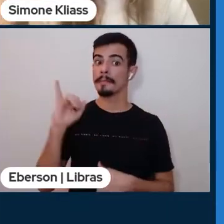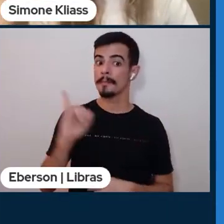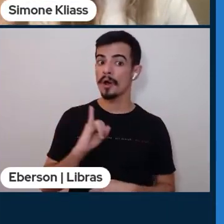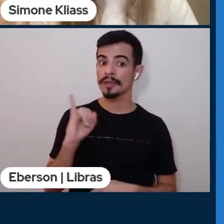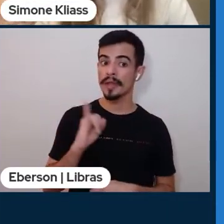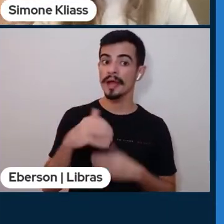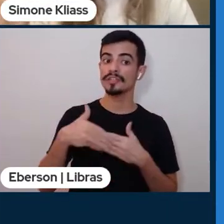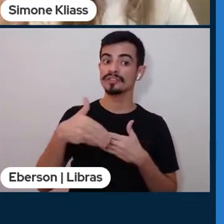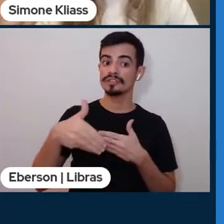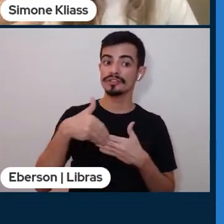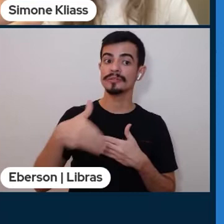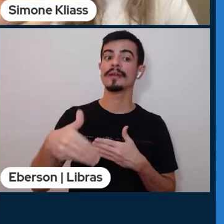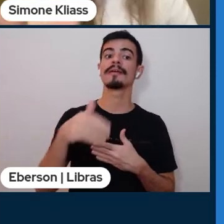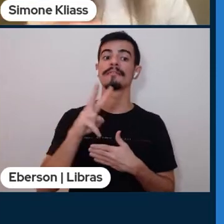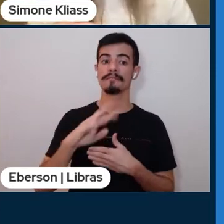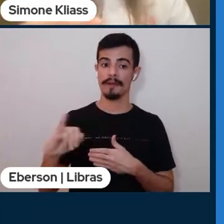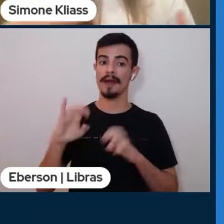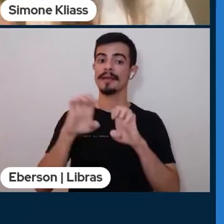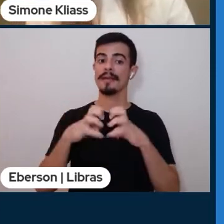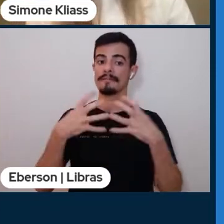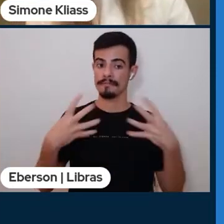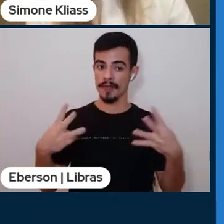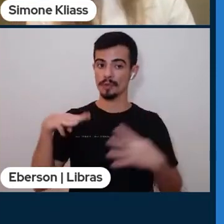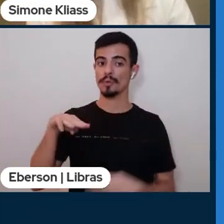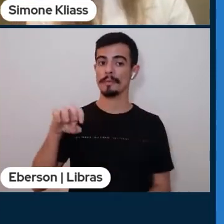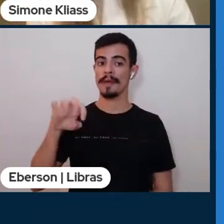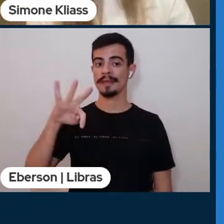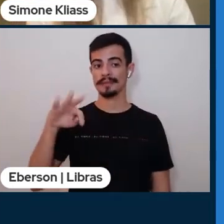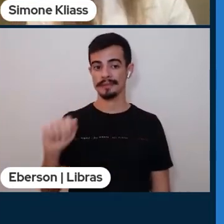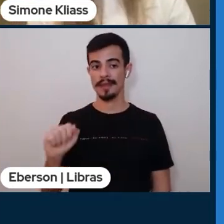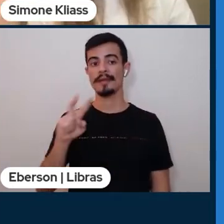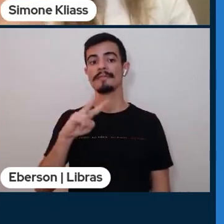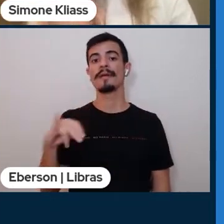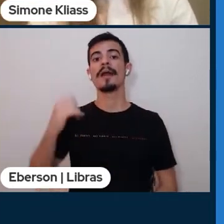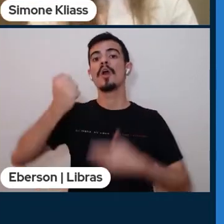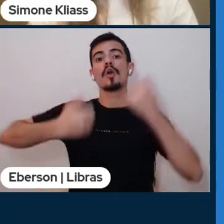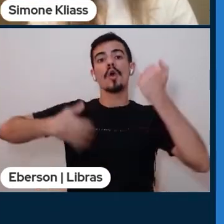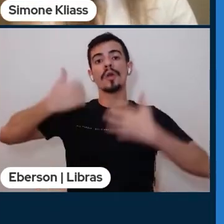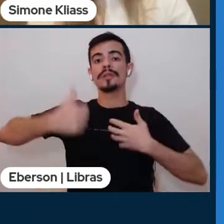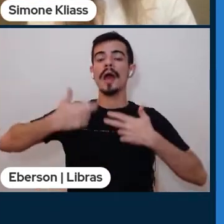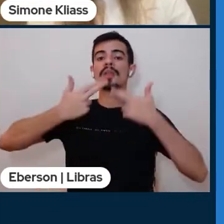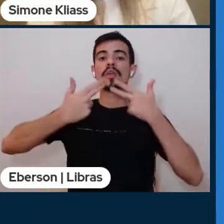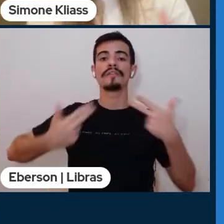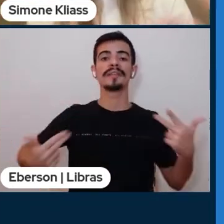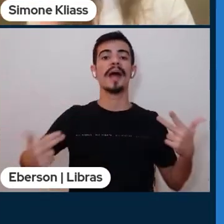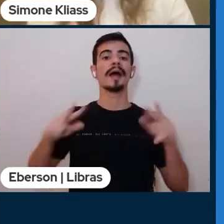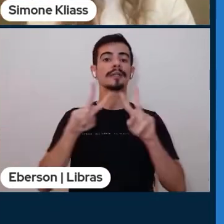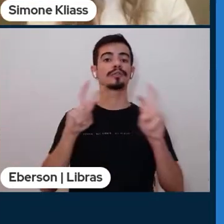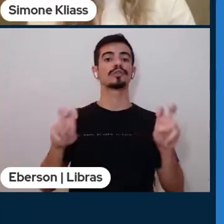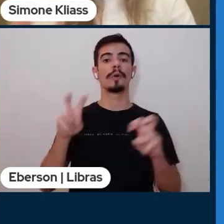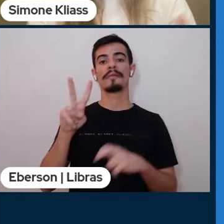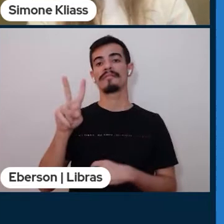vai ter outro Connect da Meta onde eles vão contar mais novidades a VR